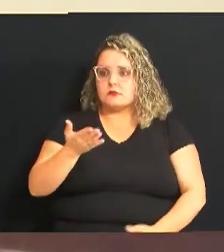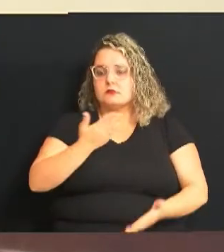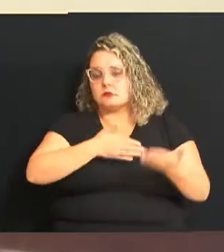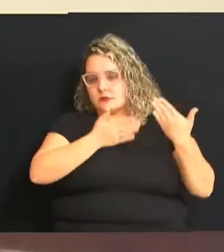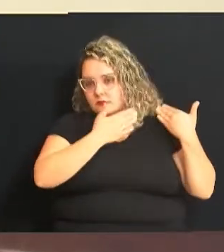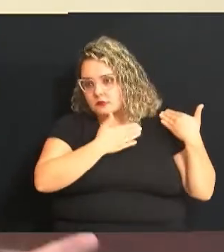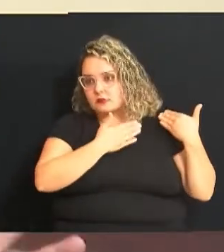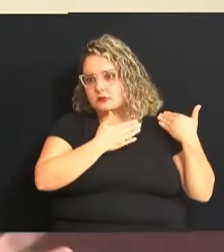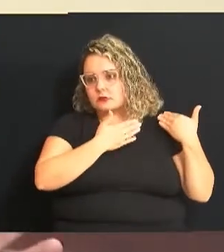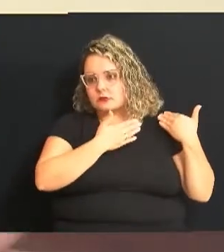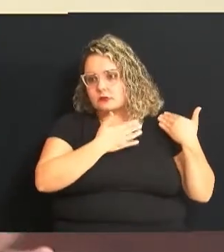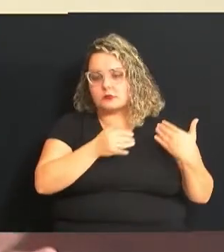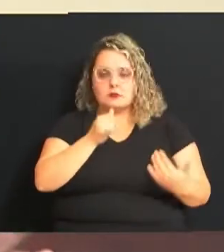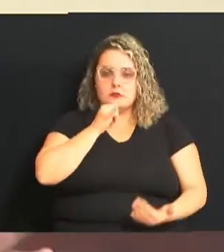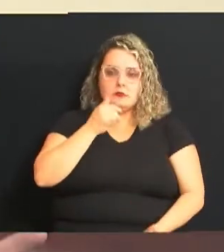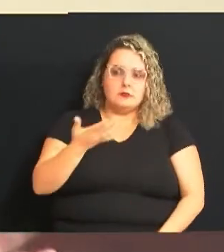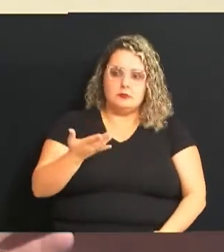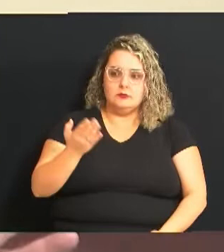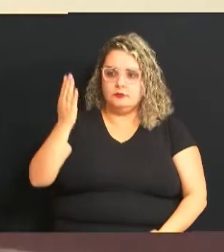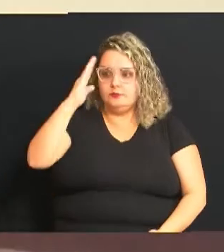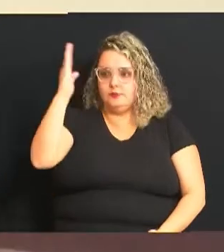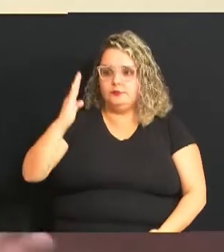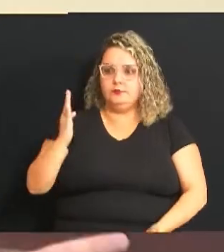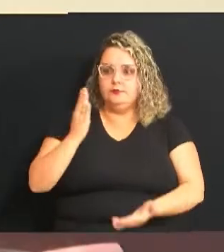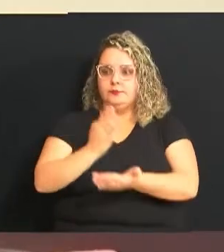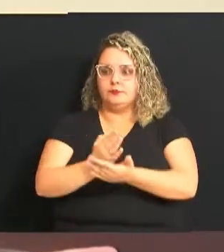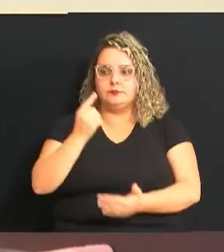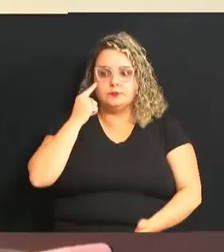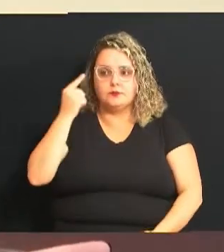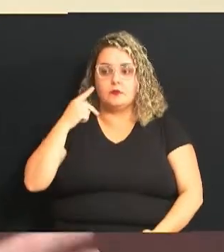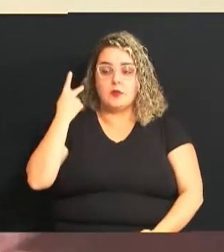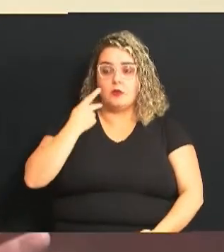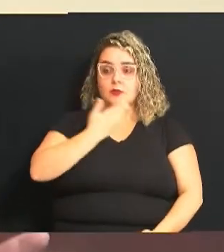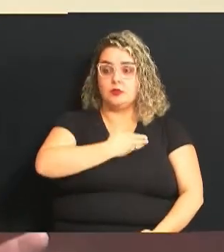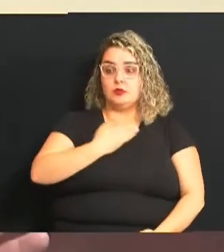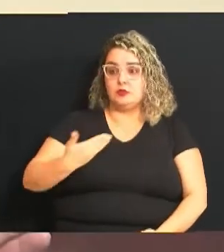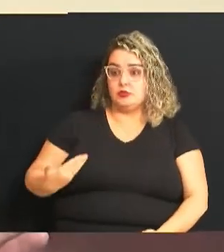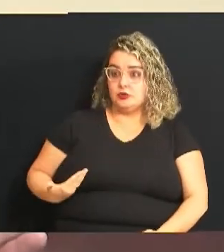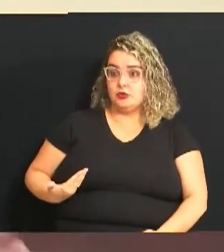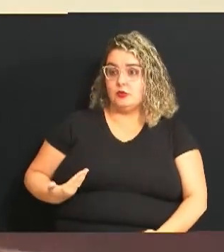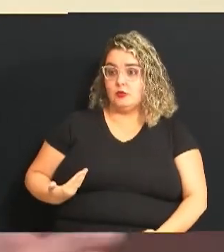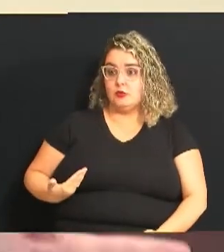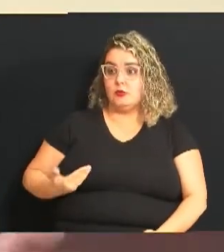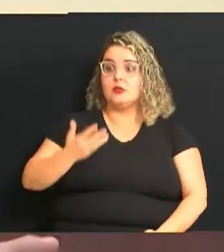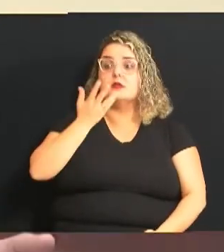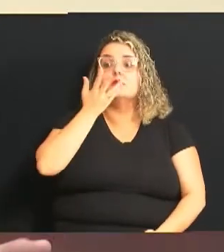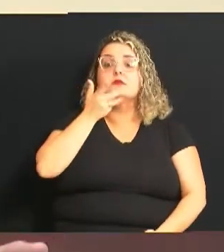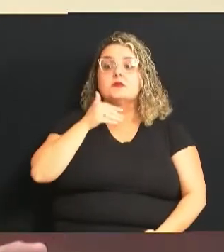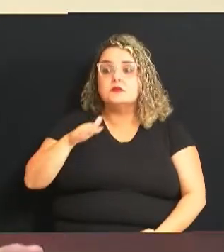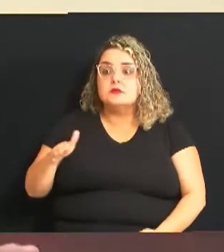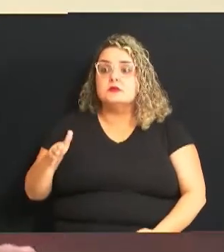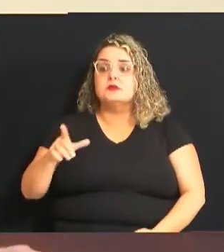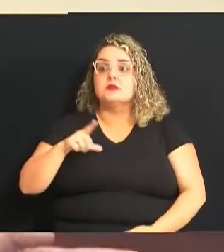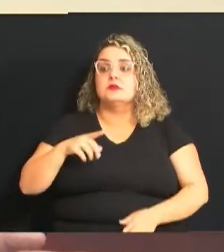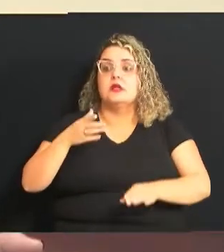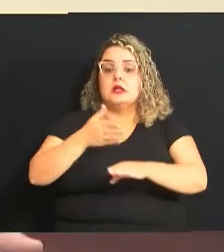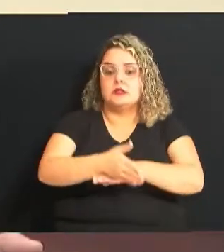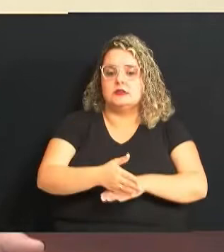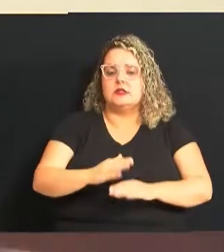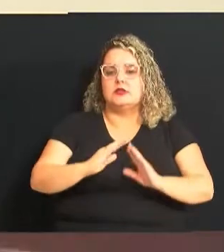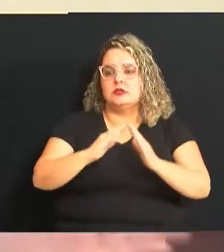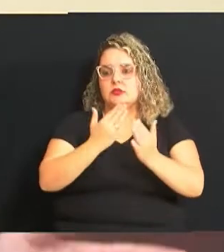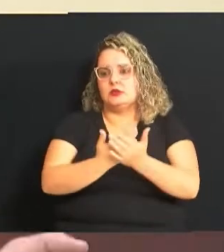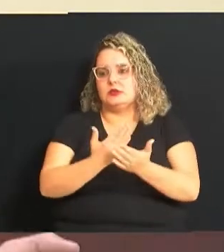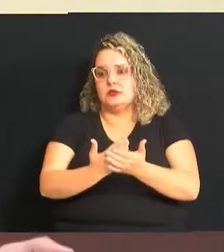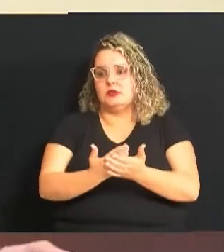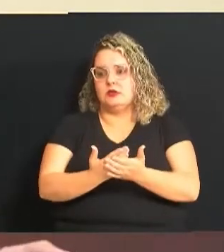né, por exemplo, o Brasil parou para pensar uma política voltada para a criança ter acesso à escola, porque